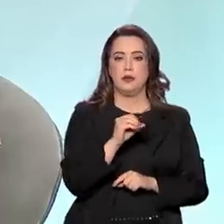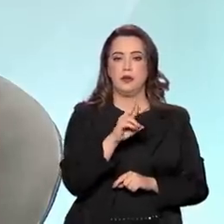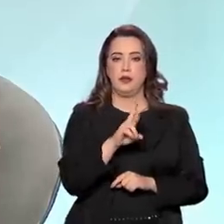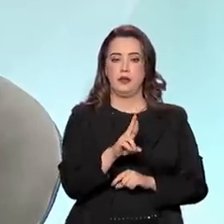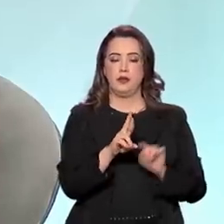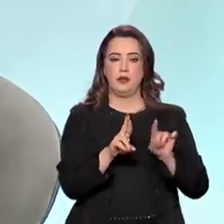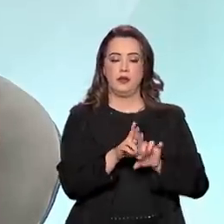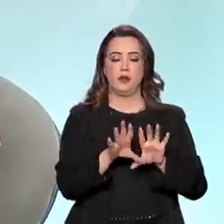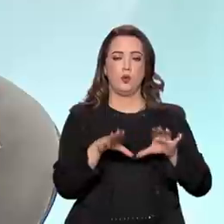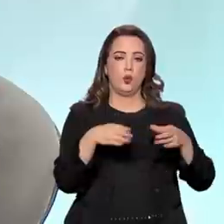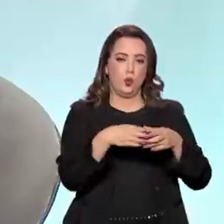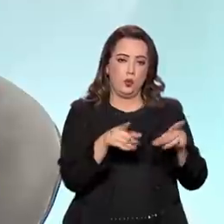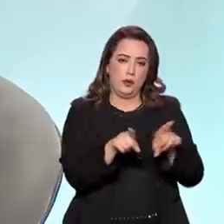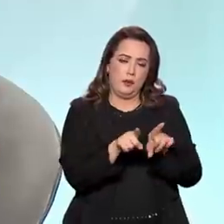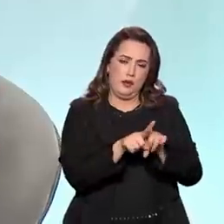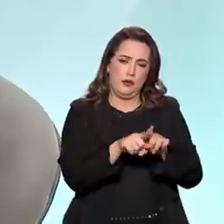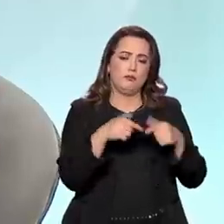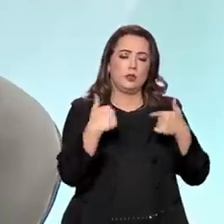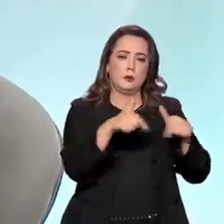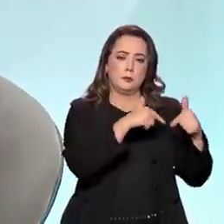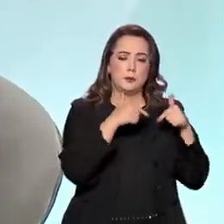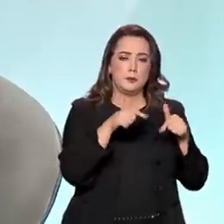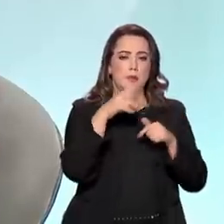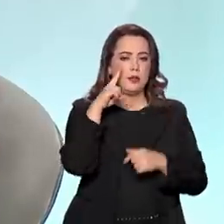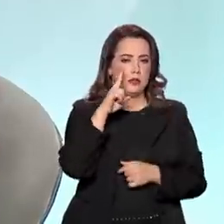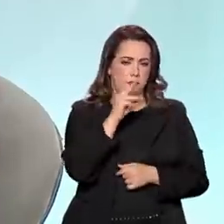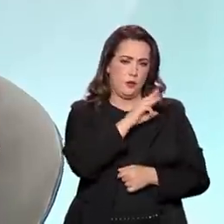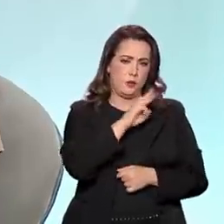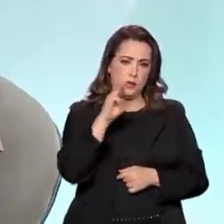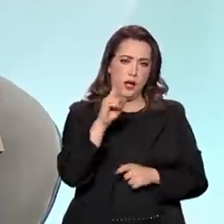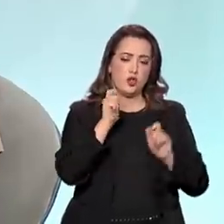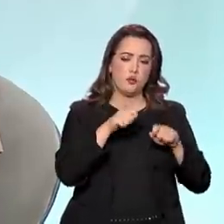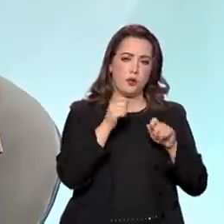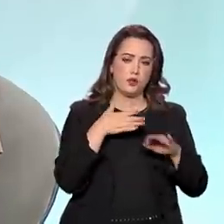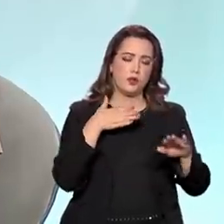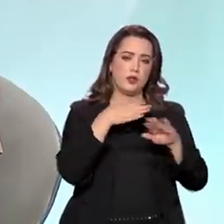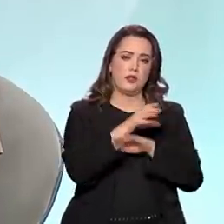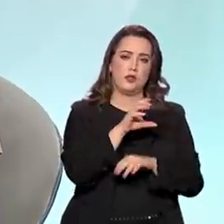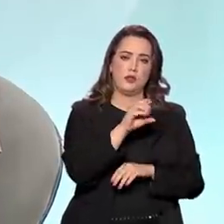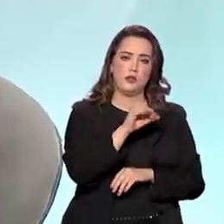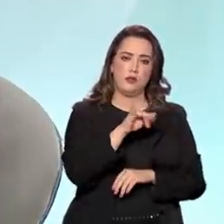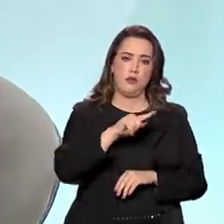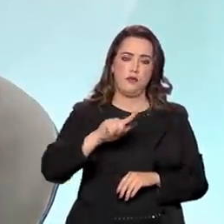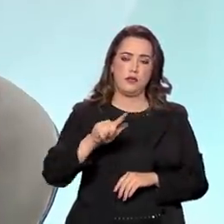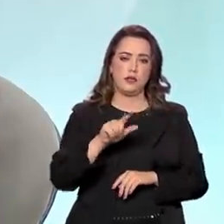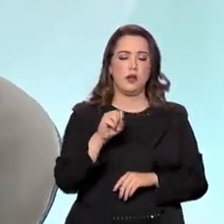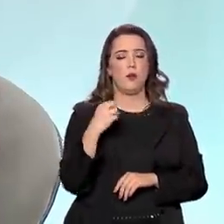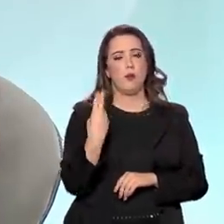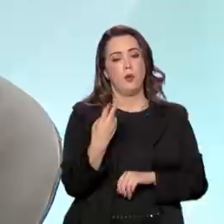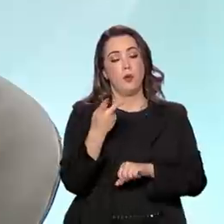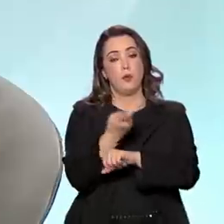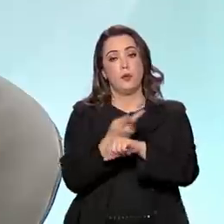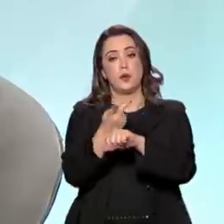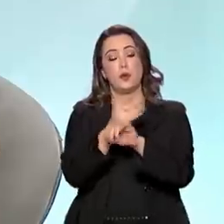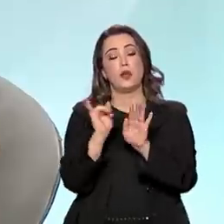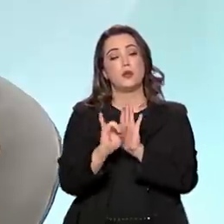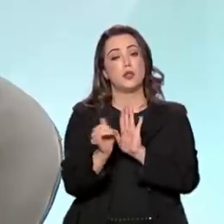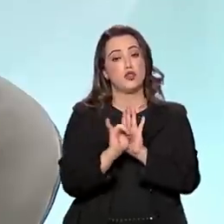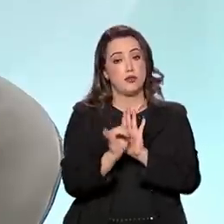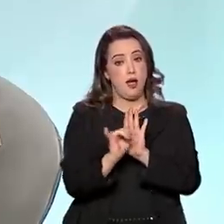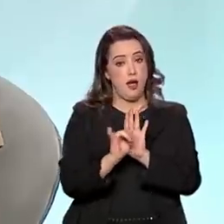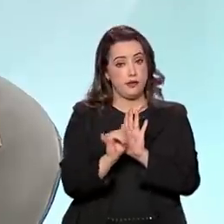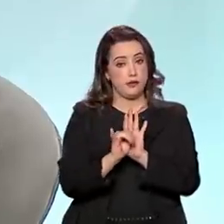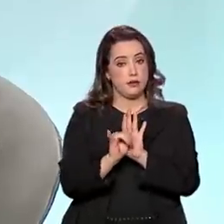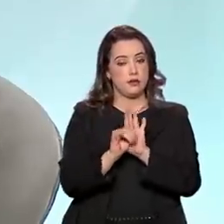Então temos vários locais ele vou alistamento ele já pode ser oficial ou ele pode fazer também procurar nos editais